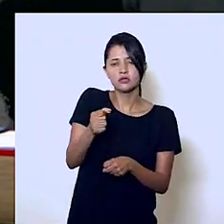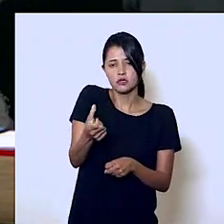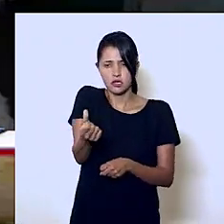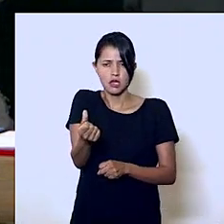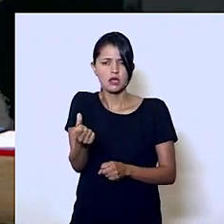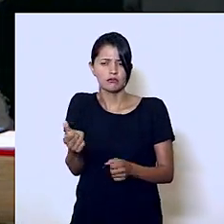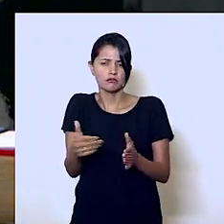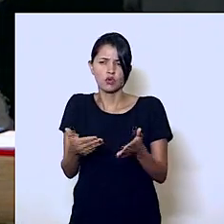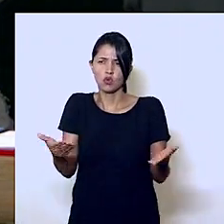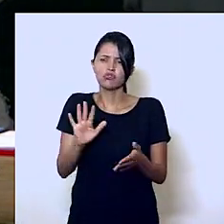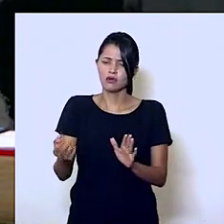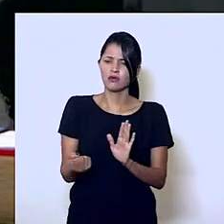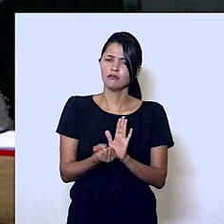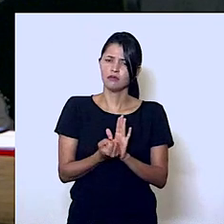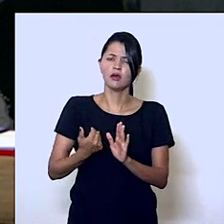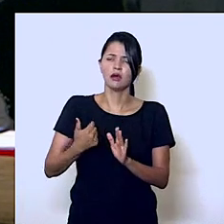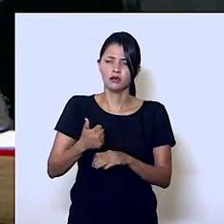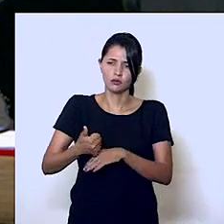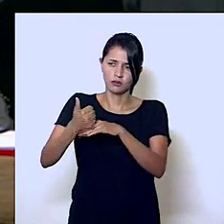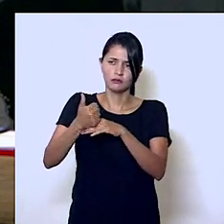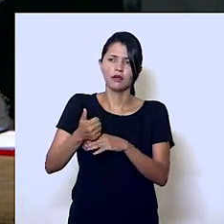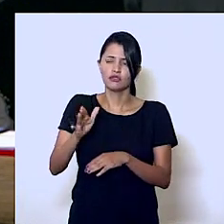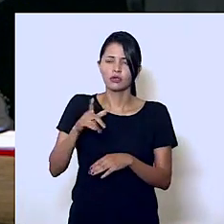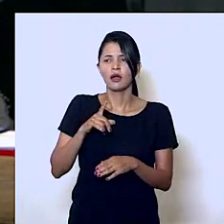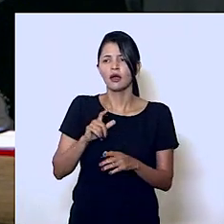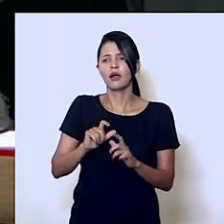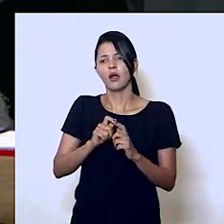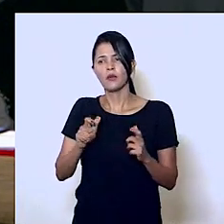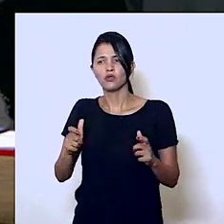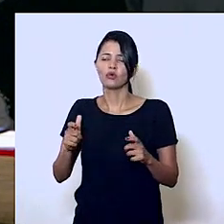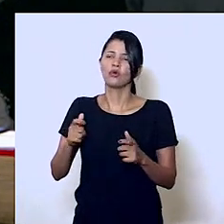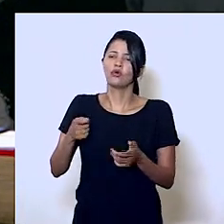um pouco a carreira. Né? Aumentou o interstício, obrigação de postos